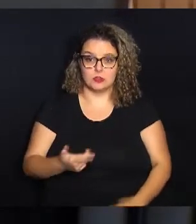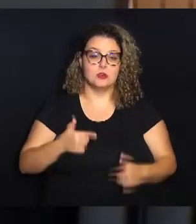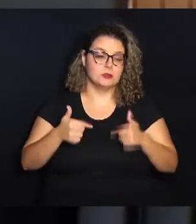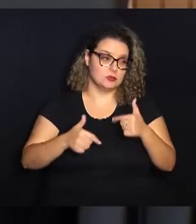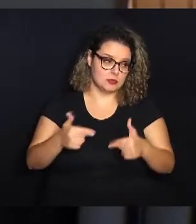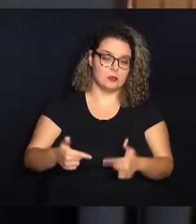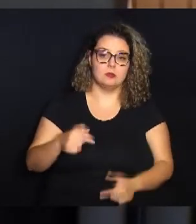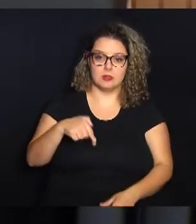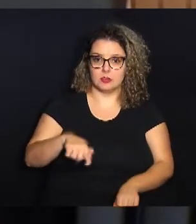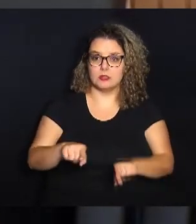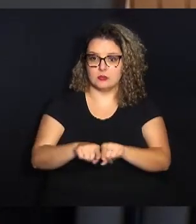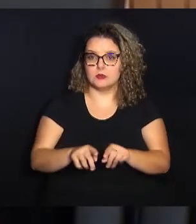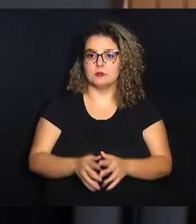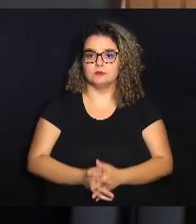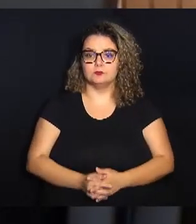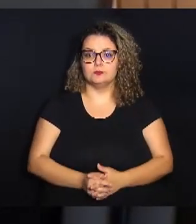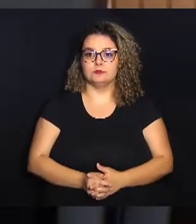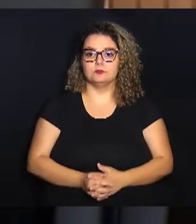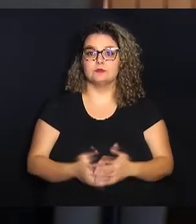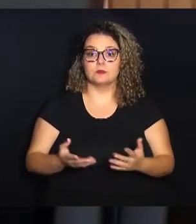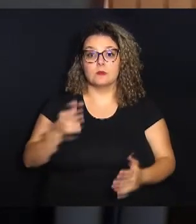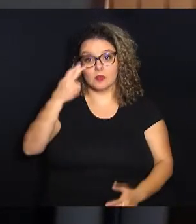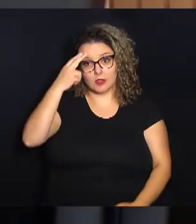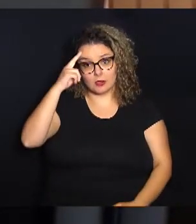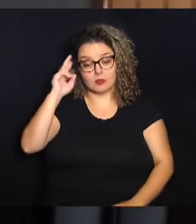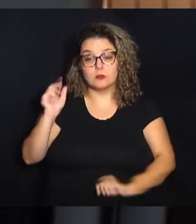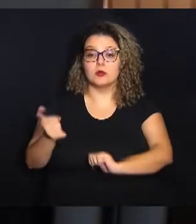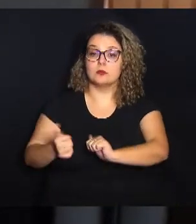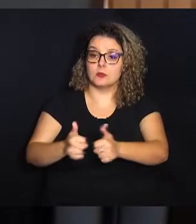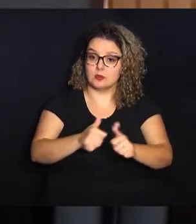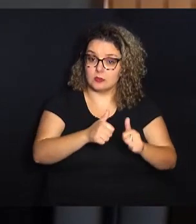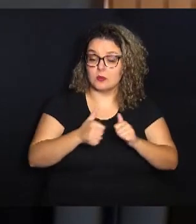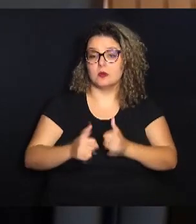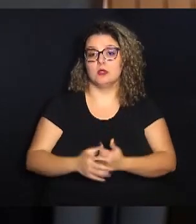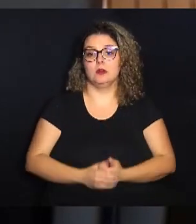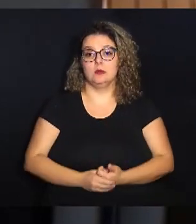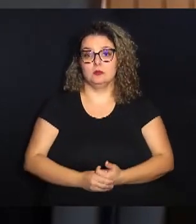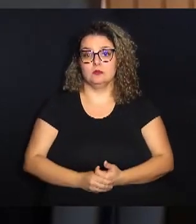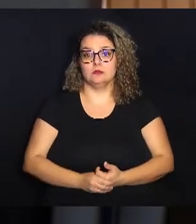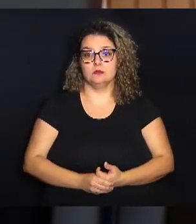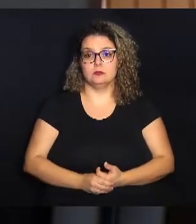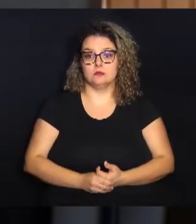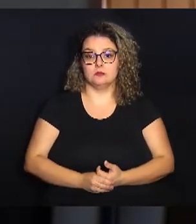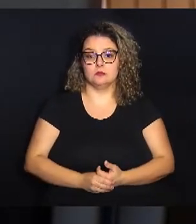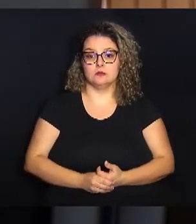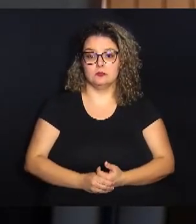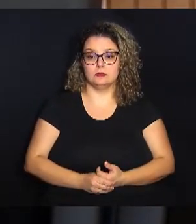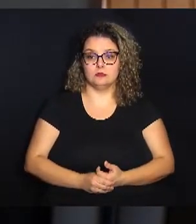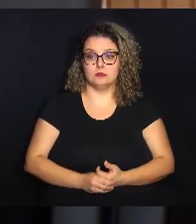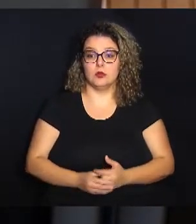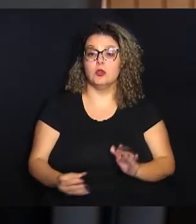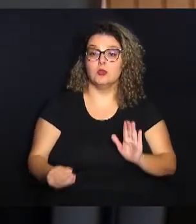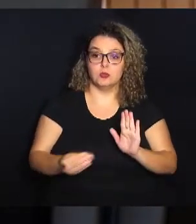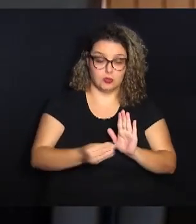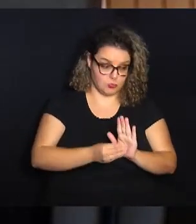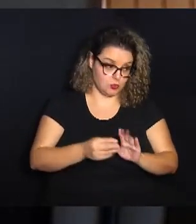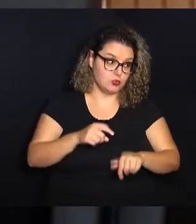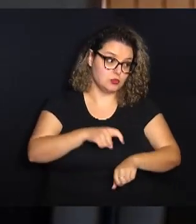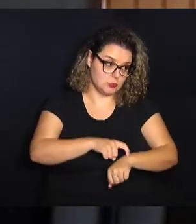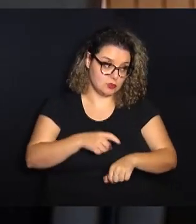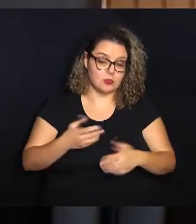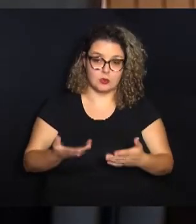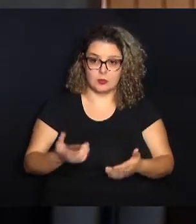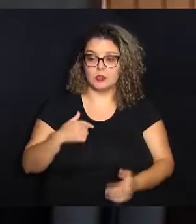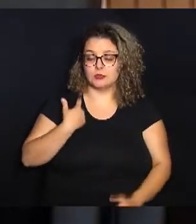trabalho aqui também. Gabriel, eu avalio que assim, no último período, né,